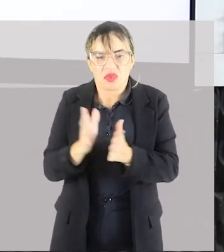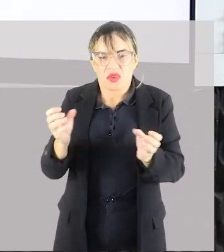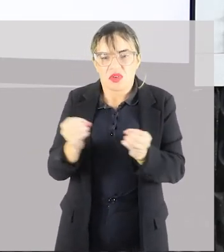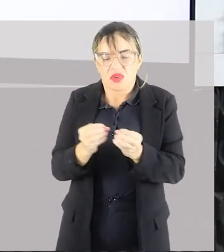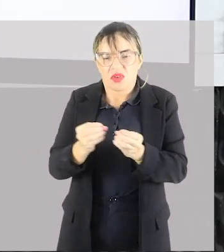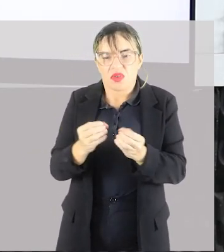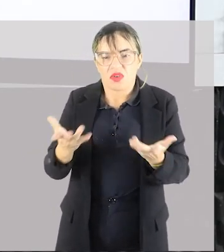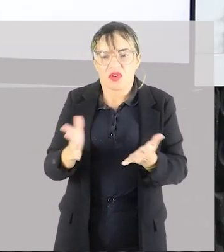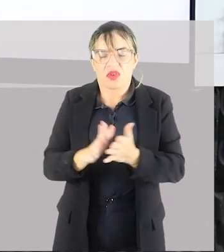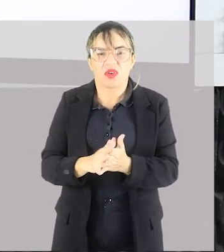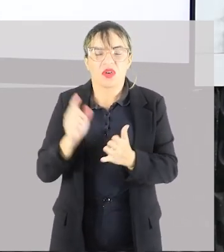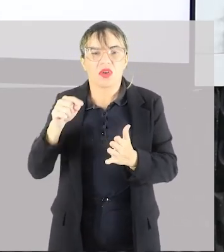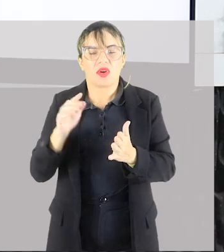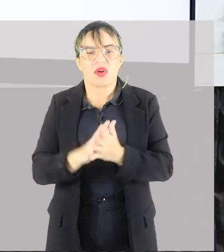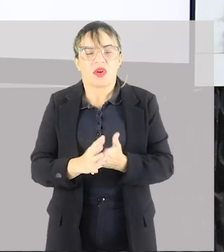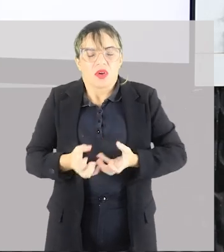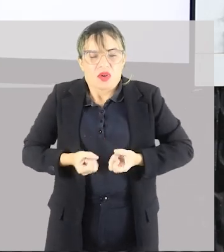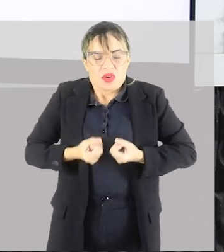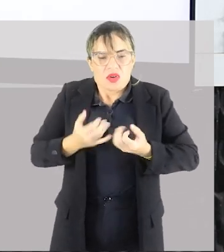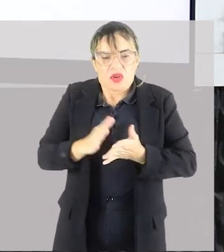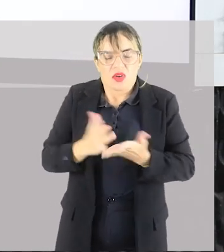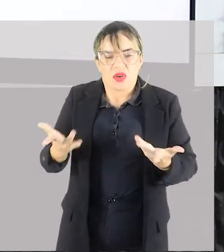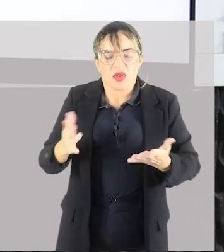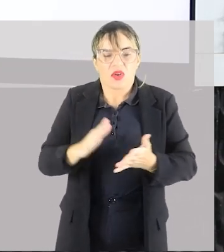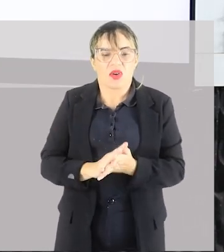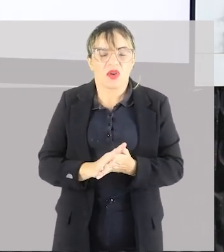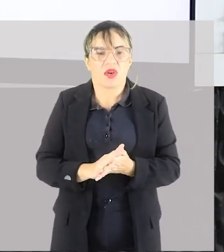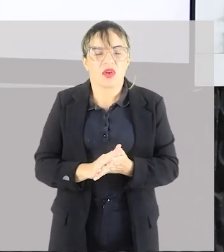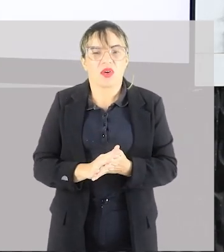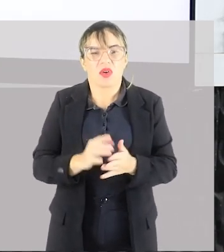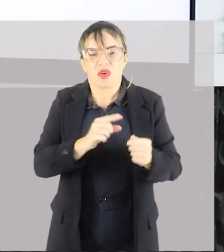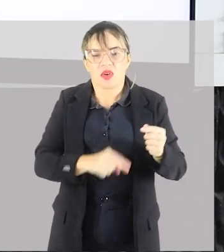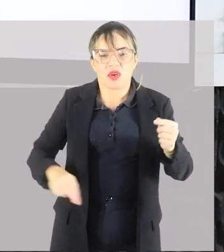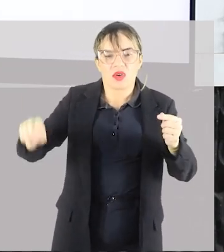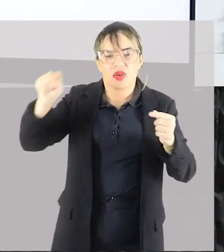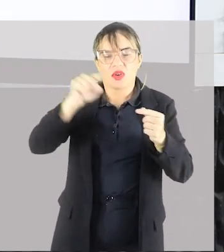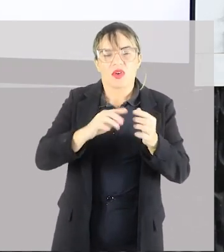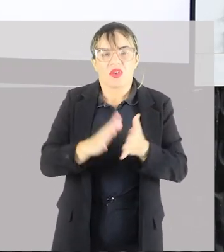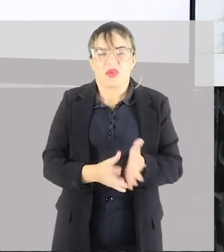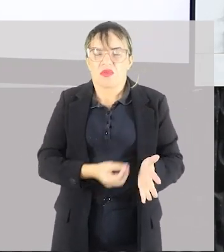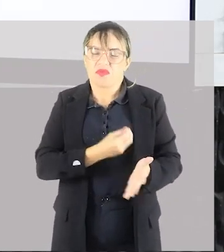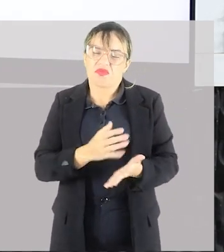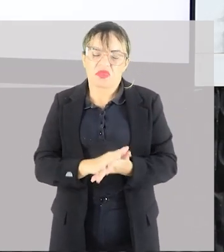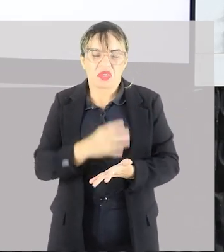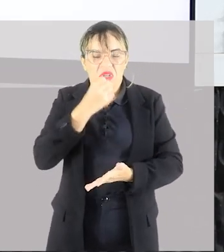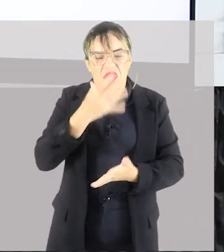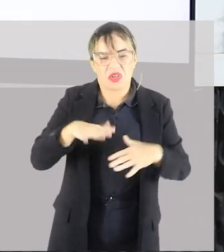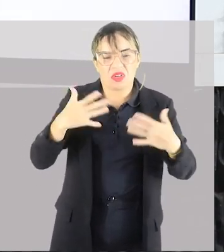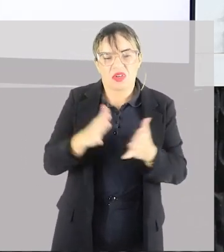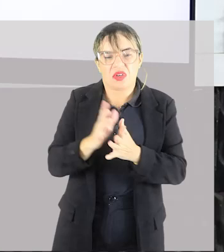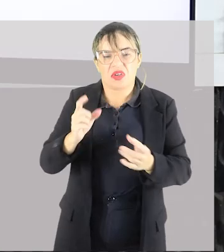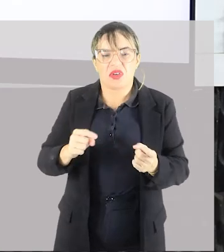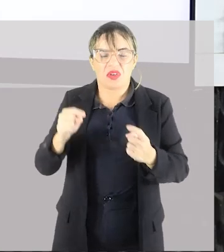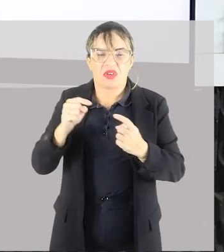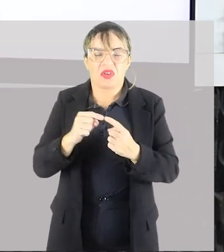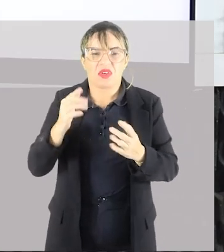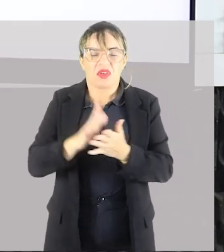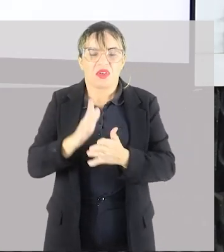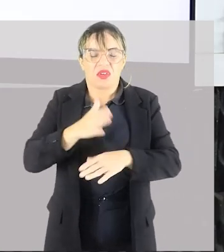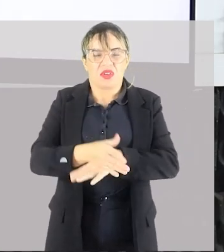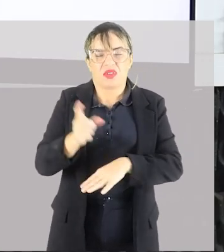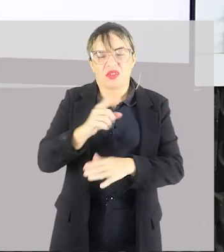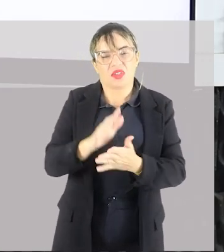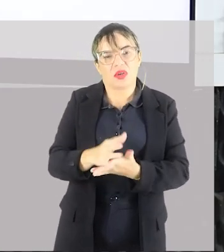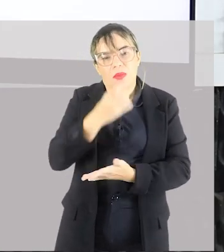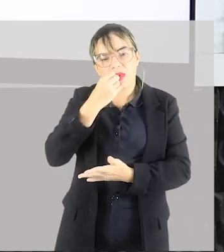falando da poética do ciclo da vida, e talvez não seja uma coisa tão agradável de ver. O objetivo da instalação, nesse caso, não é ser agradável,